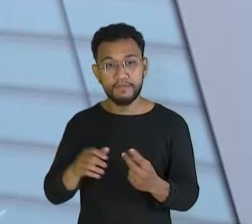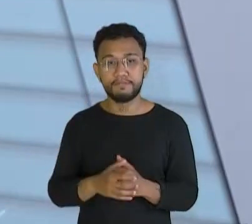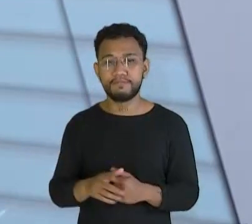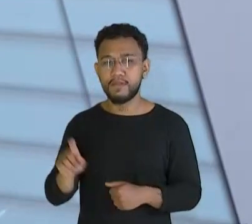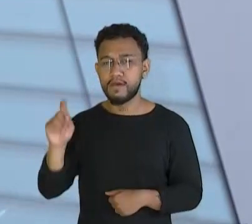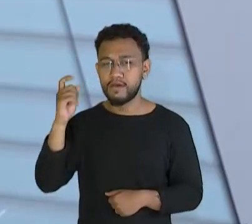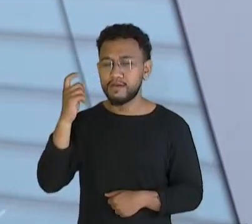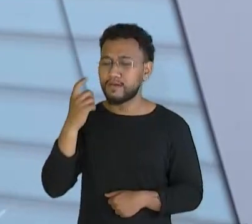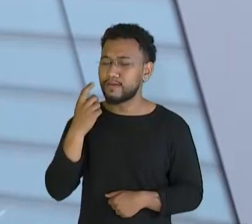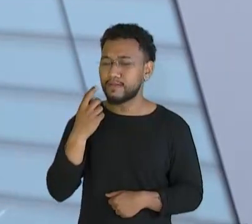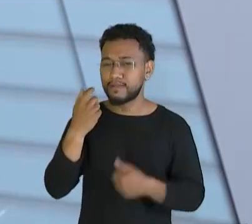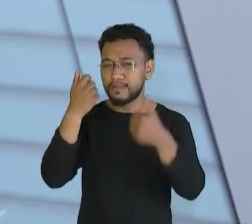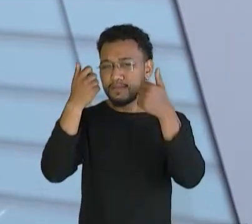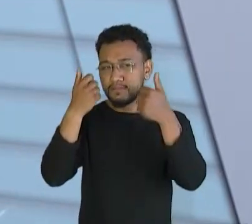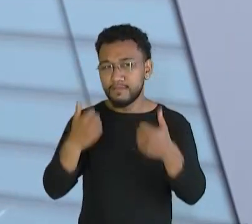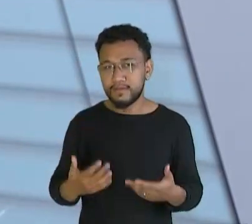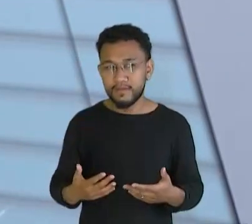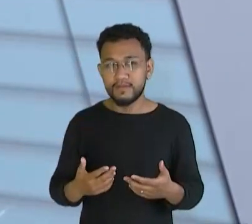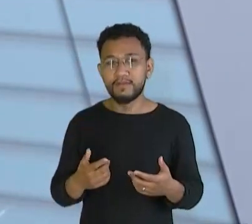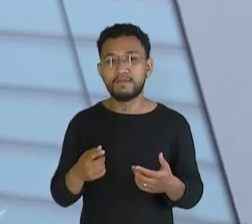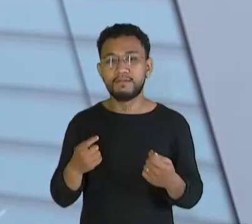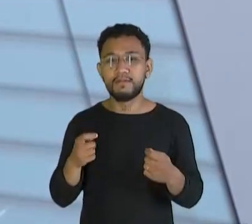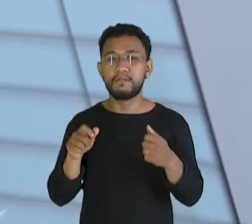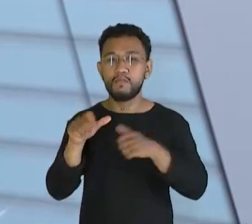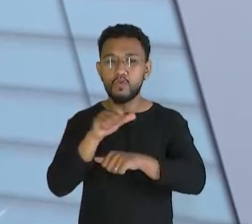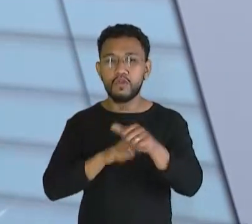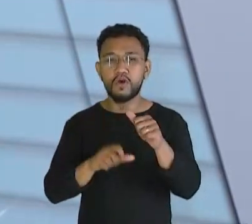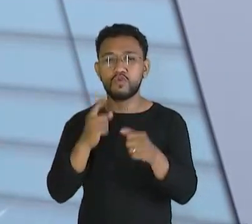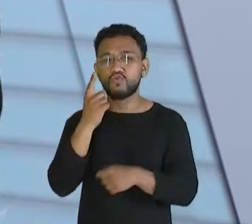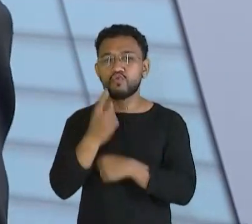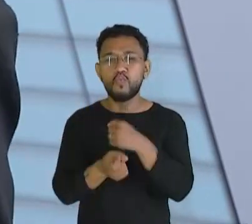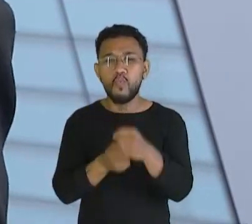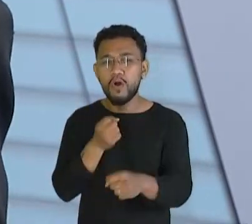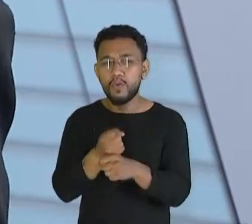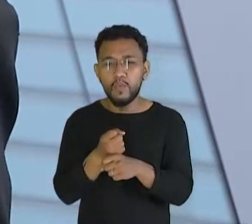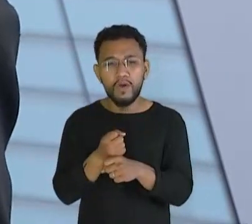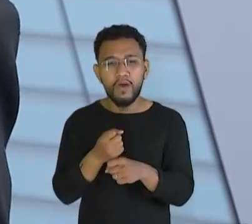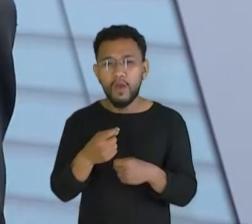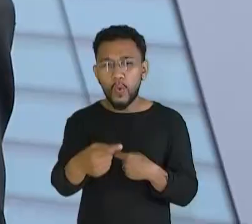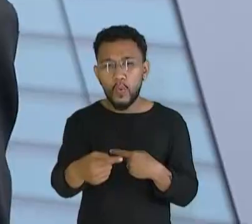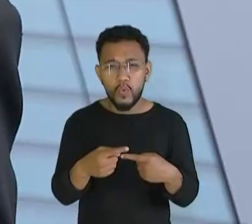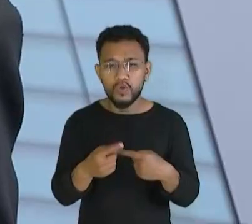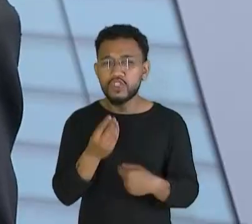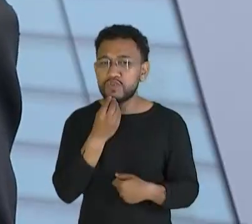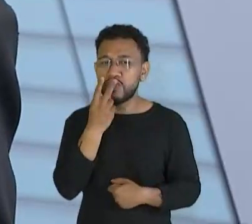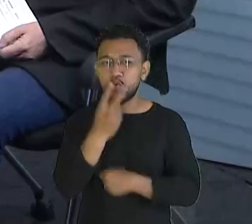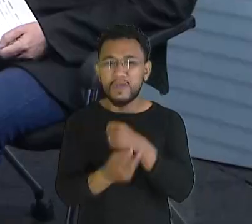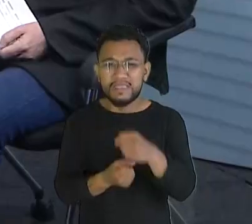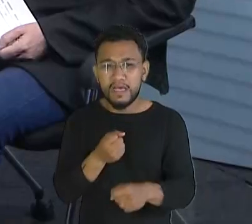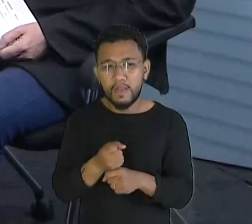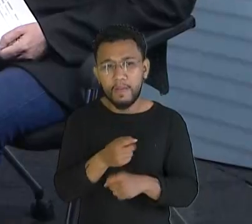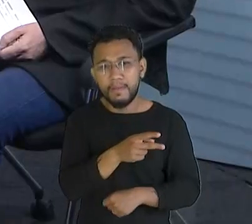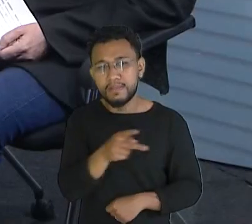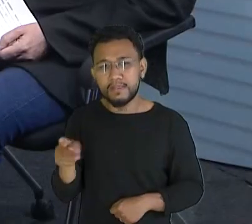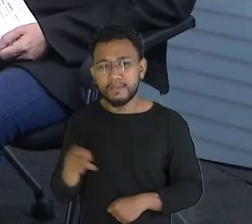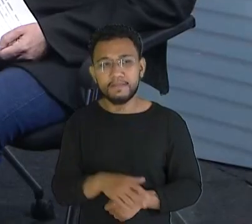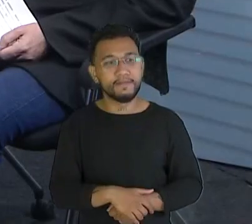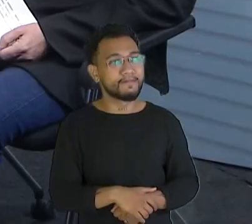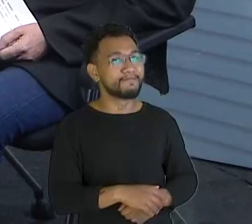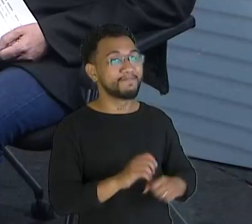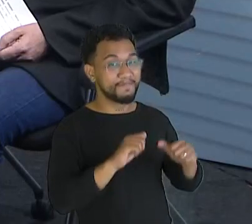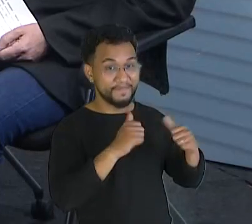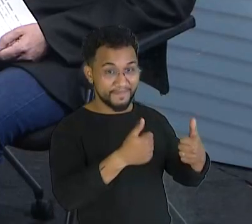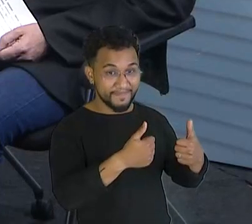que está bom de vocês mudar o estatuto lá, porque um ano é muito pouco. Pelo menos 2 anos, né, de gestão, Vitória. Tudo bom, Vitória? Tudo